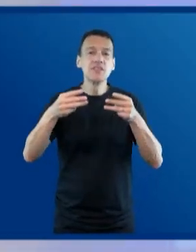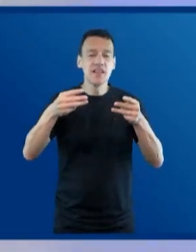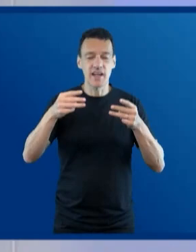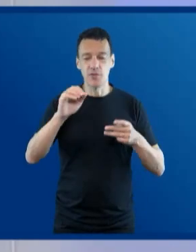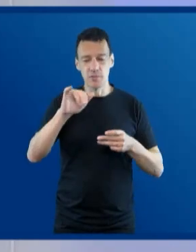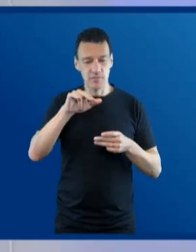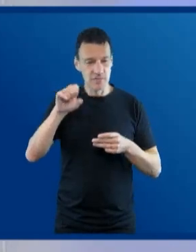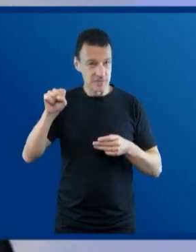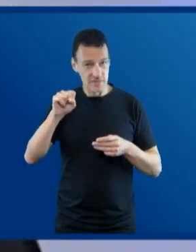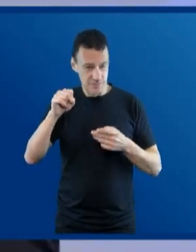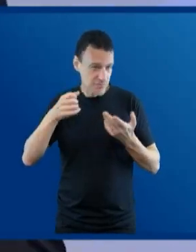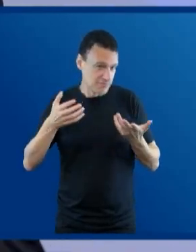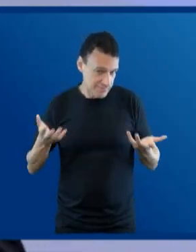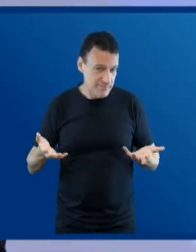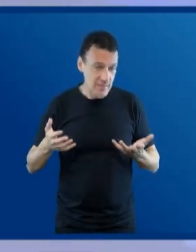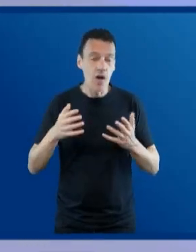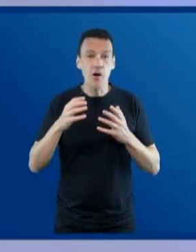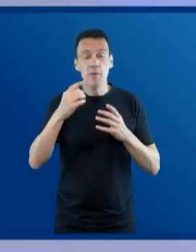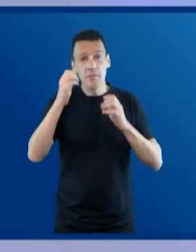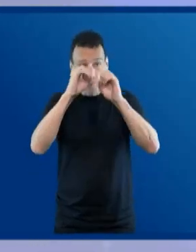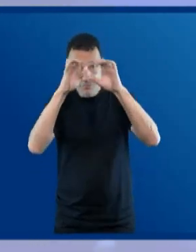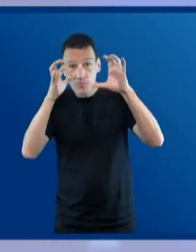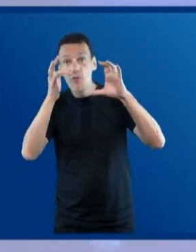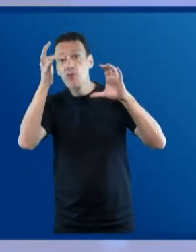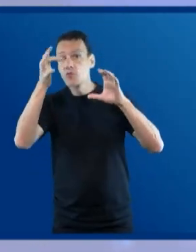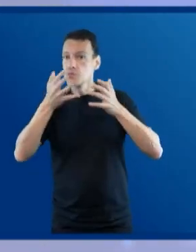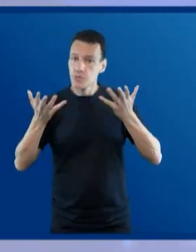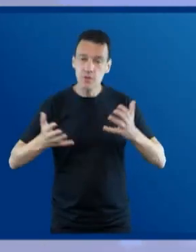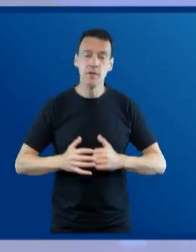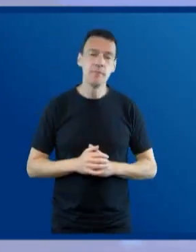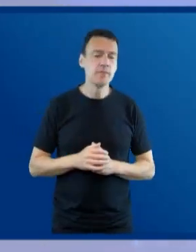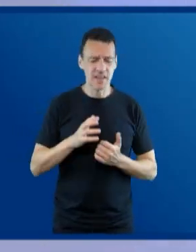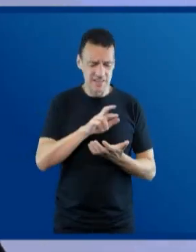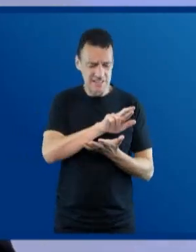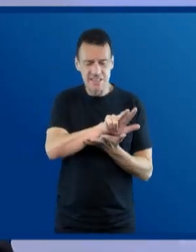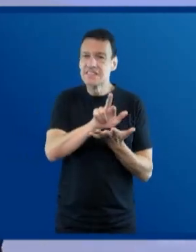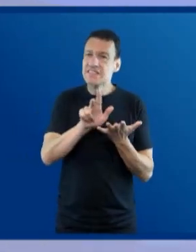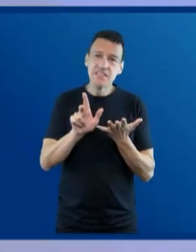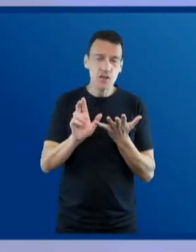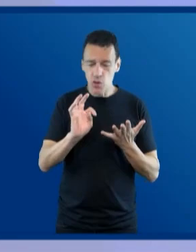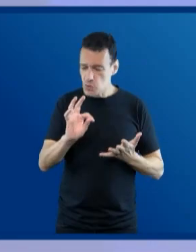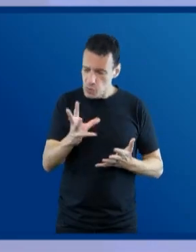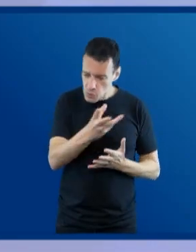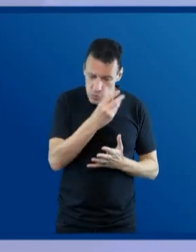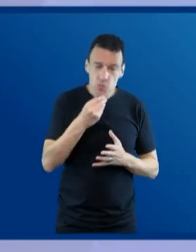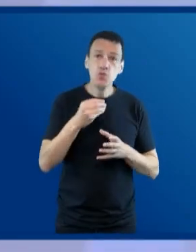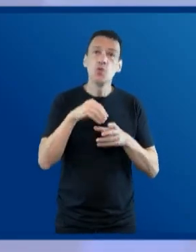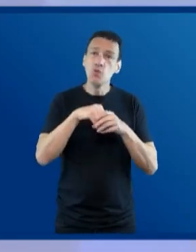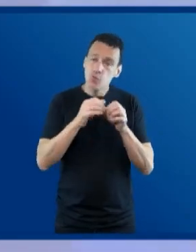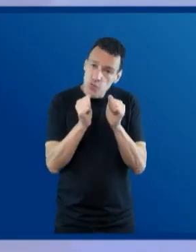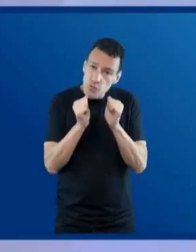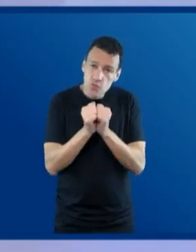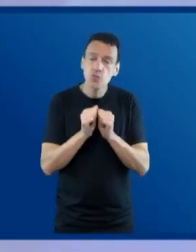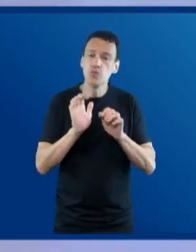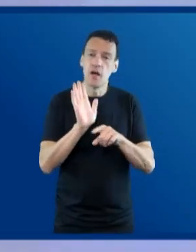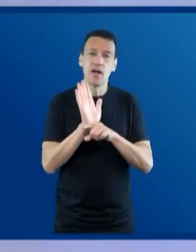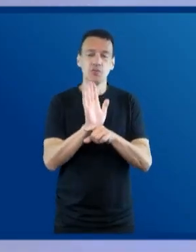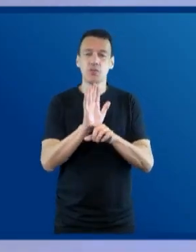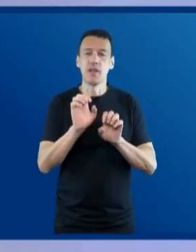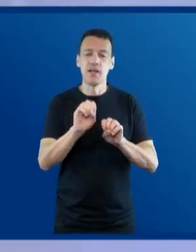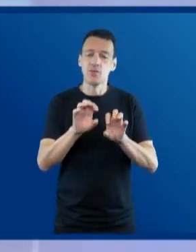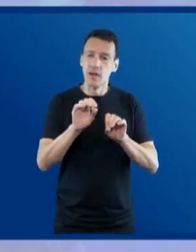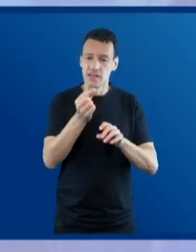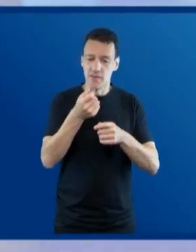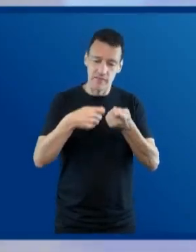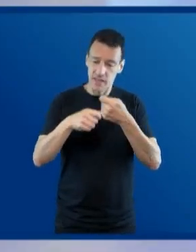como a Previdência. Então, esses entes todos juntos atuando para a educação financeira. E em educação, quanto mais, melhor,